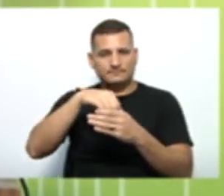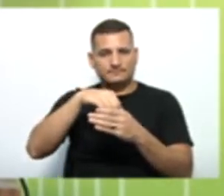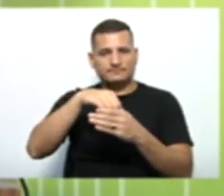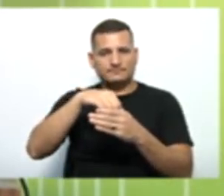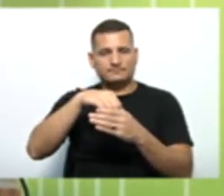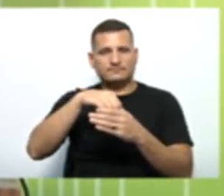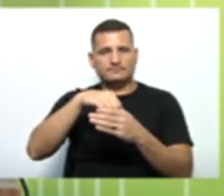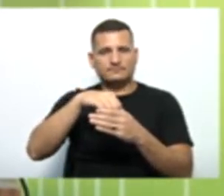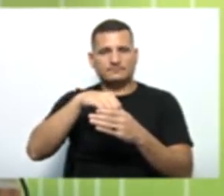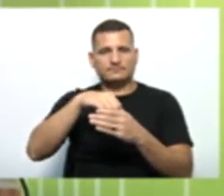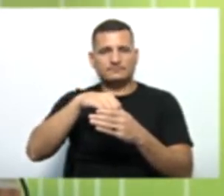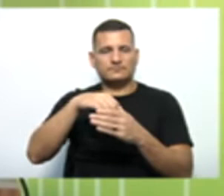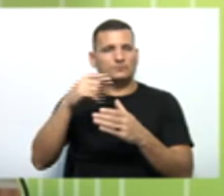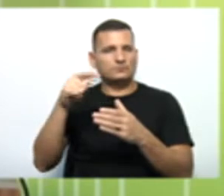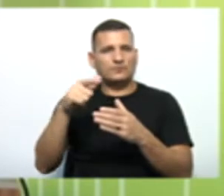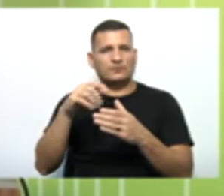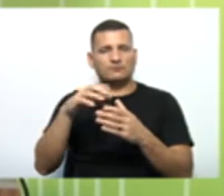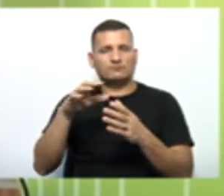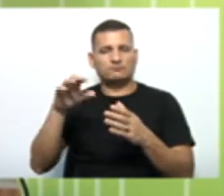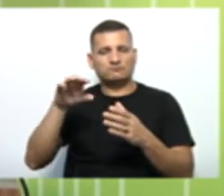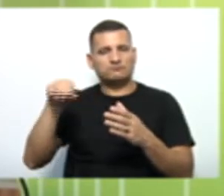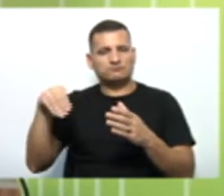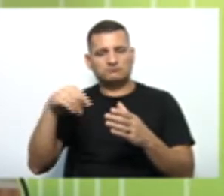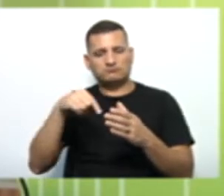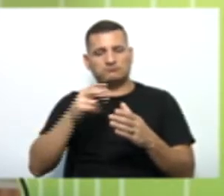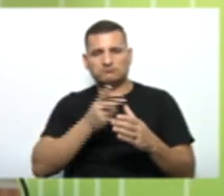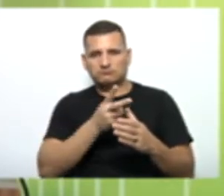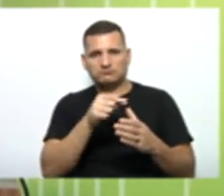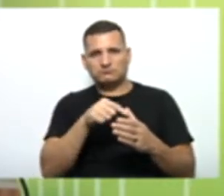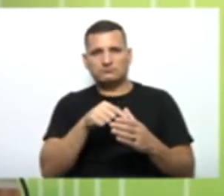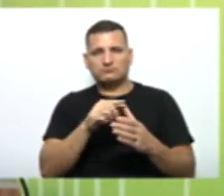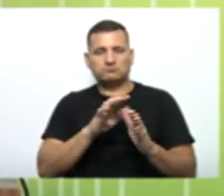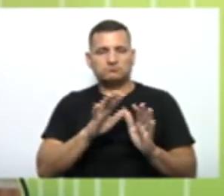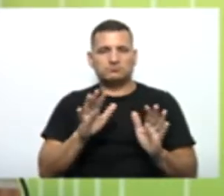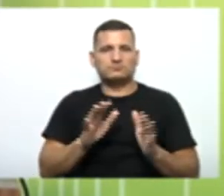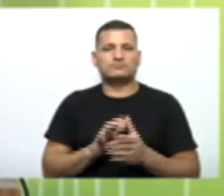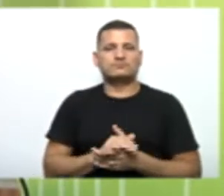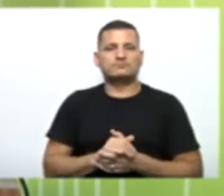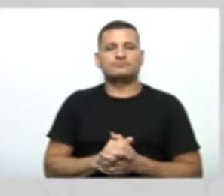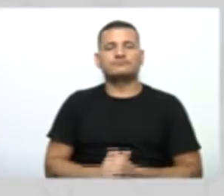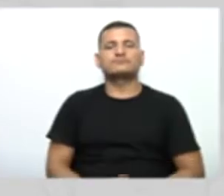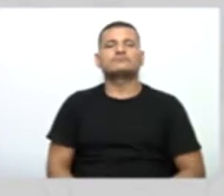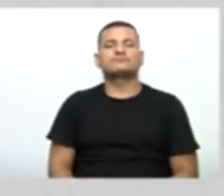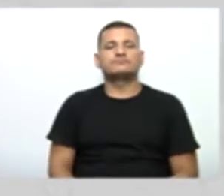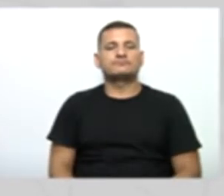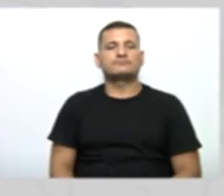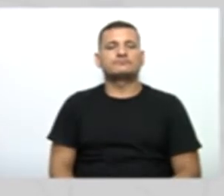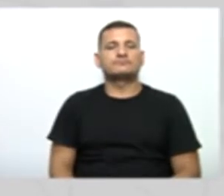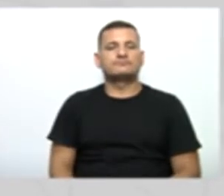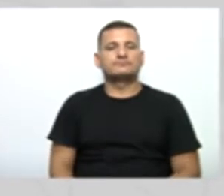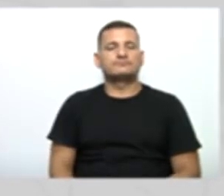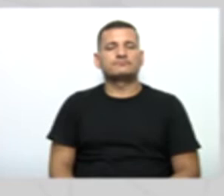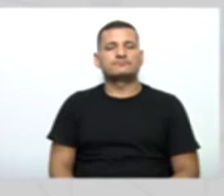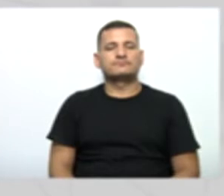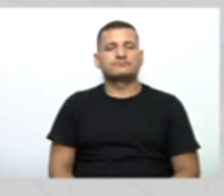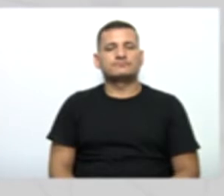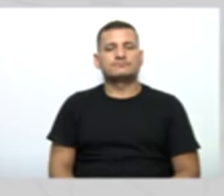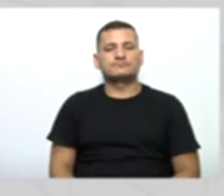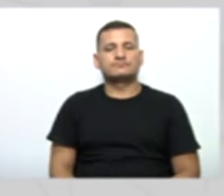anterior permanece tranquilamente. Ok? Vamos lá, continuando aqui, ó. Esse daqui foi